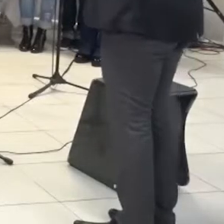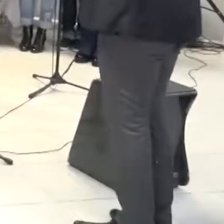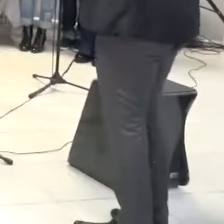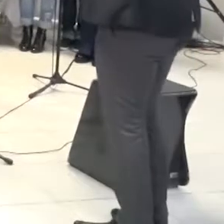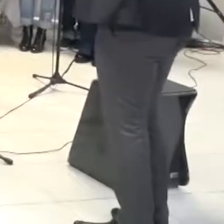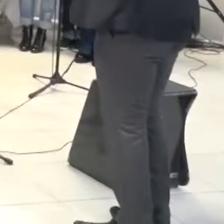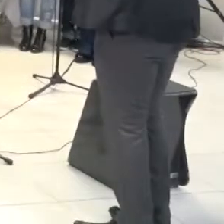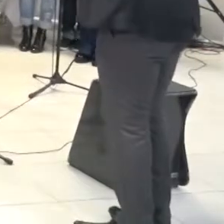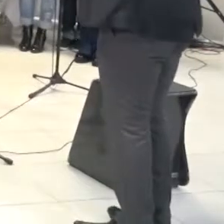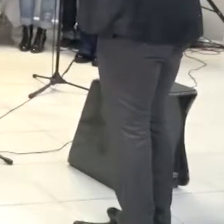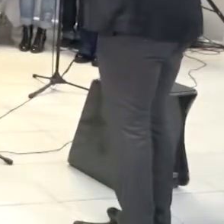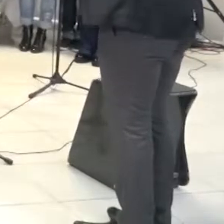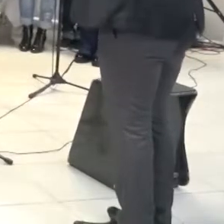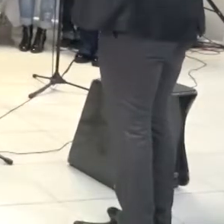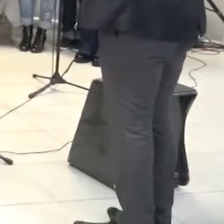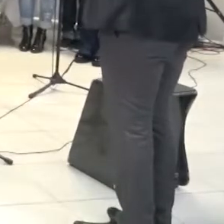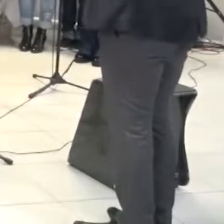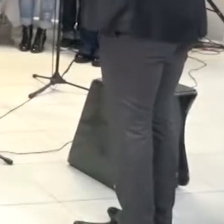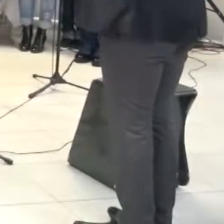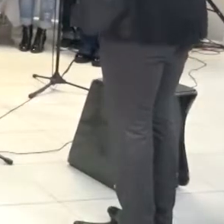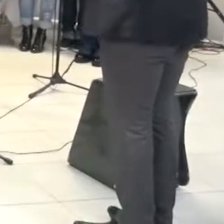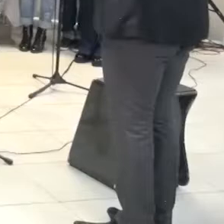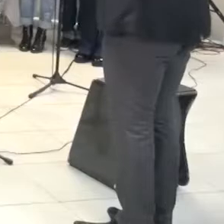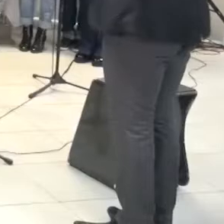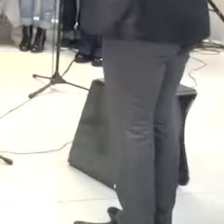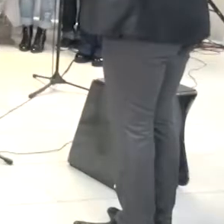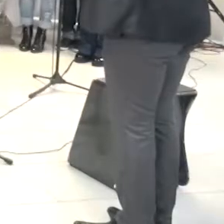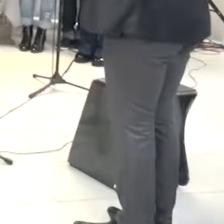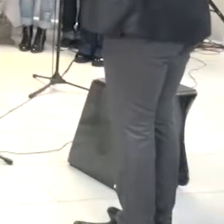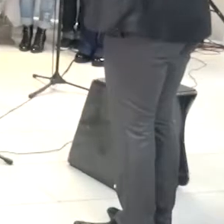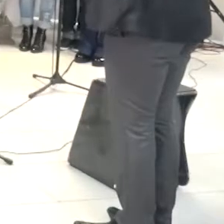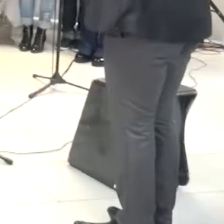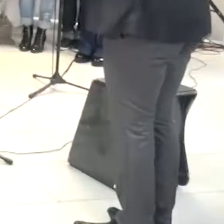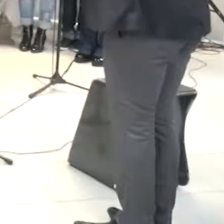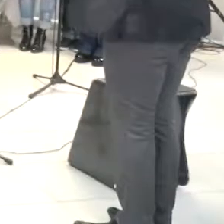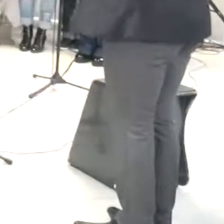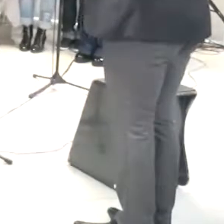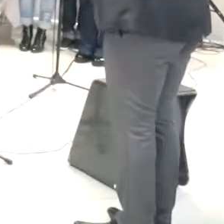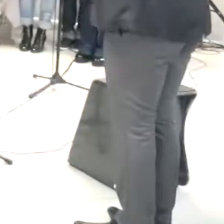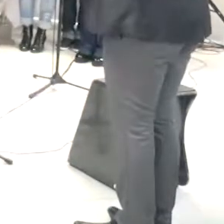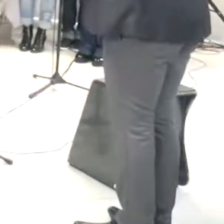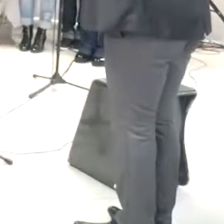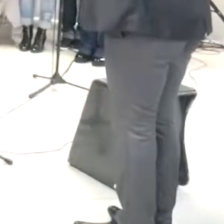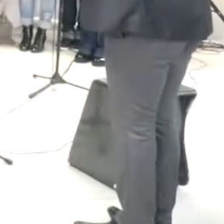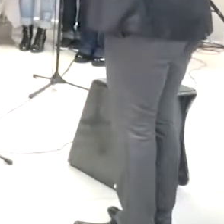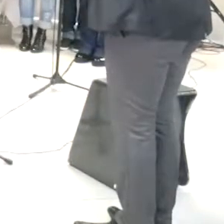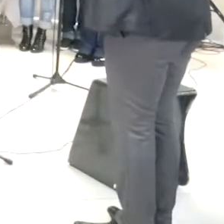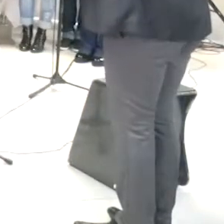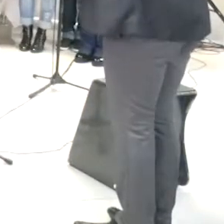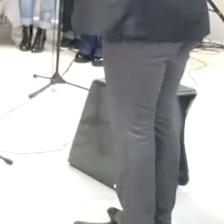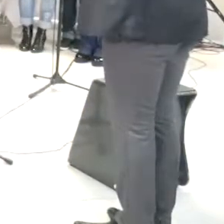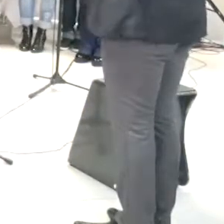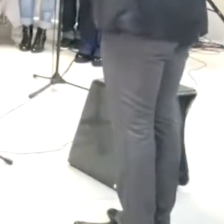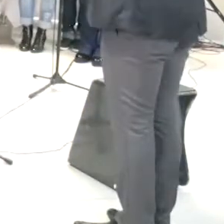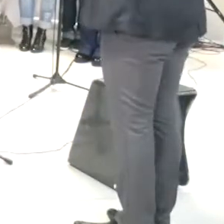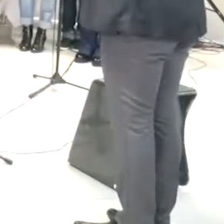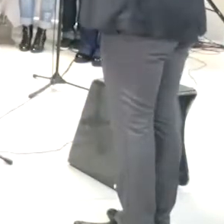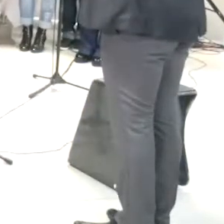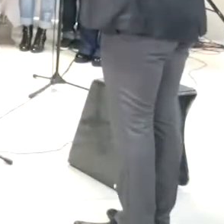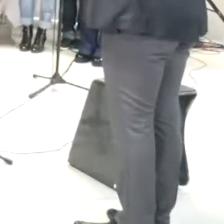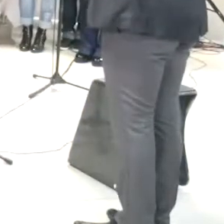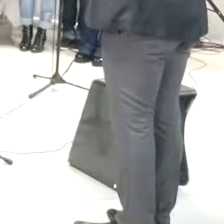morte. Ó Pátria amada, idolatrada, salve, salve, Brasil, um sonho intenso,